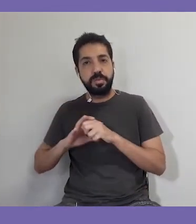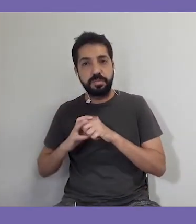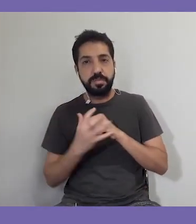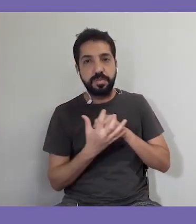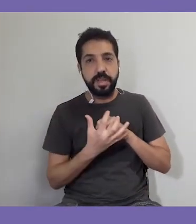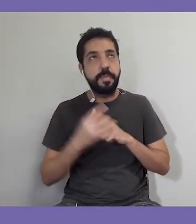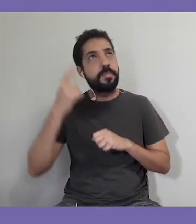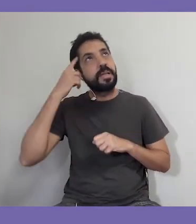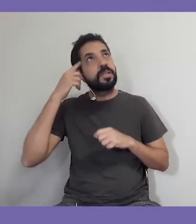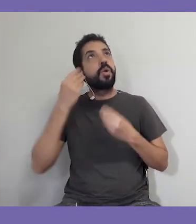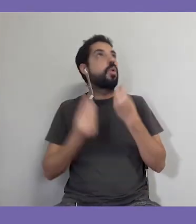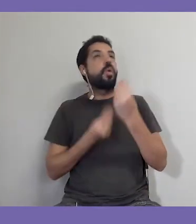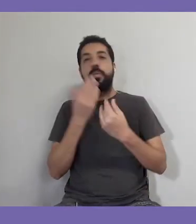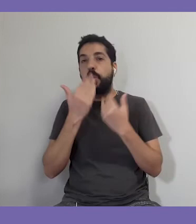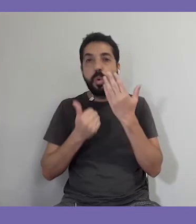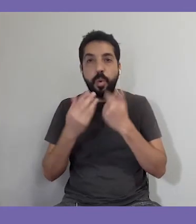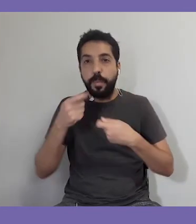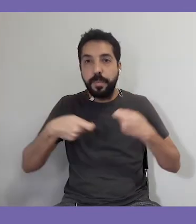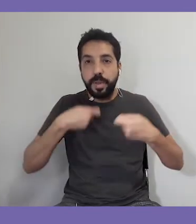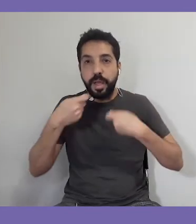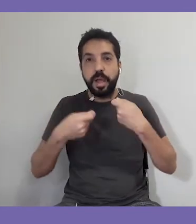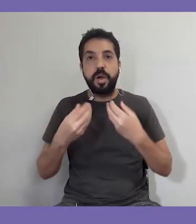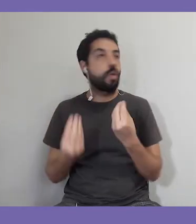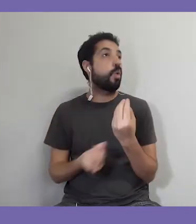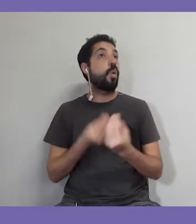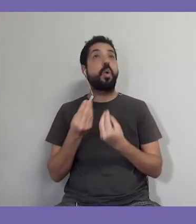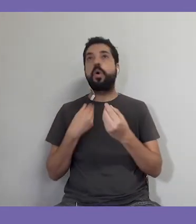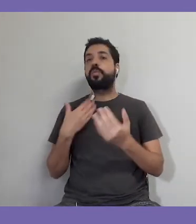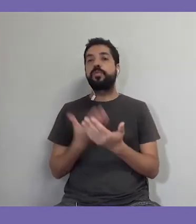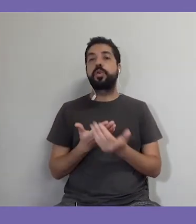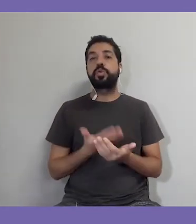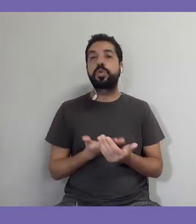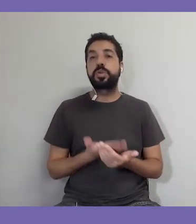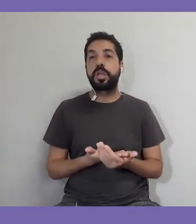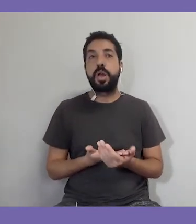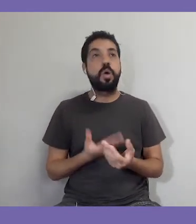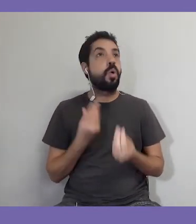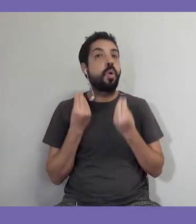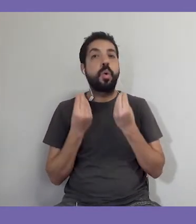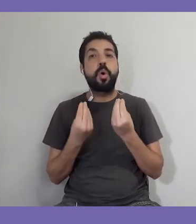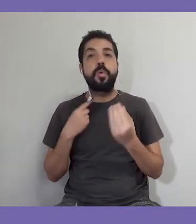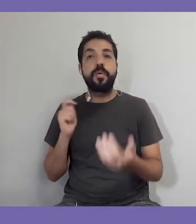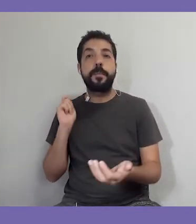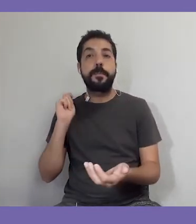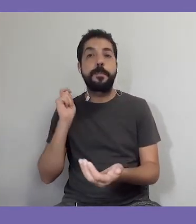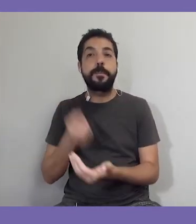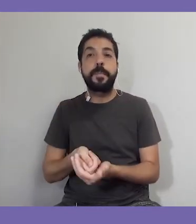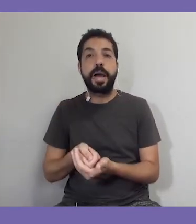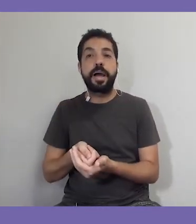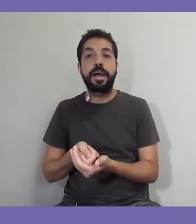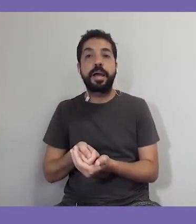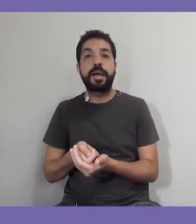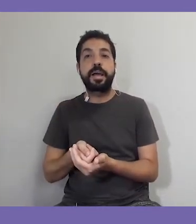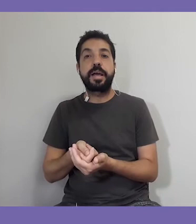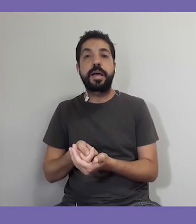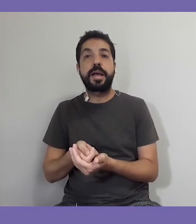vírus, pensando em se alimentar, pensando em como é que vai estudar, pensando em como é que vai pagar